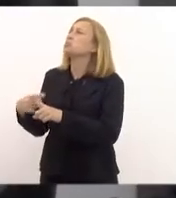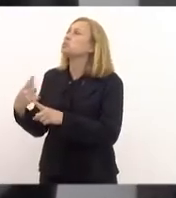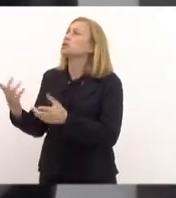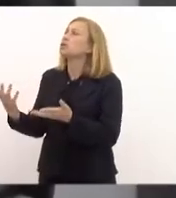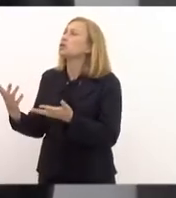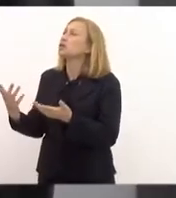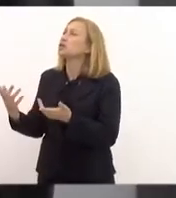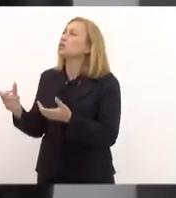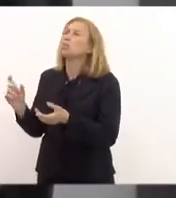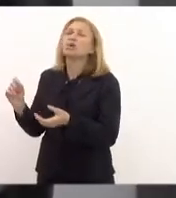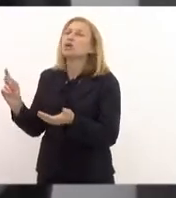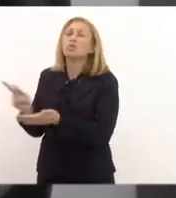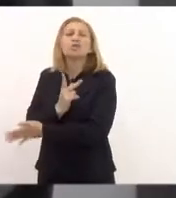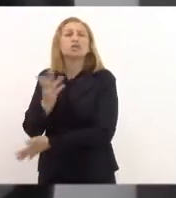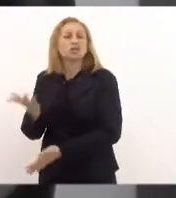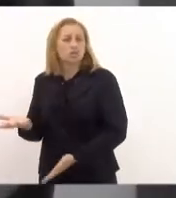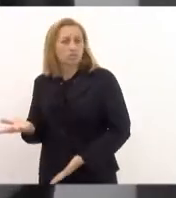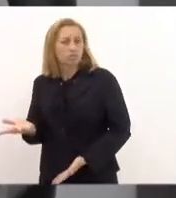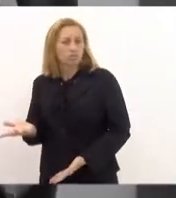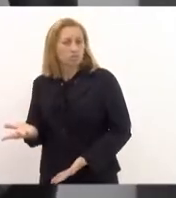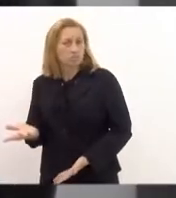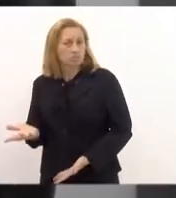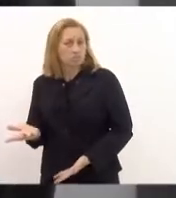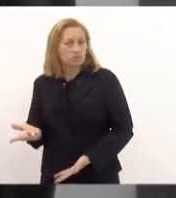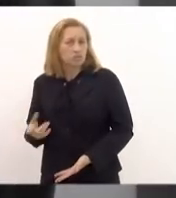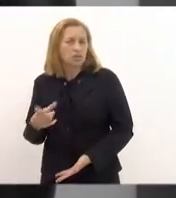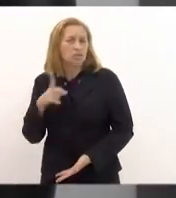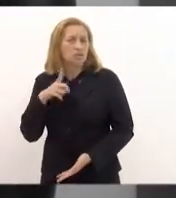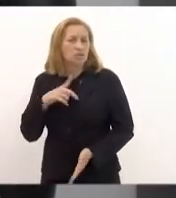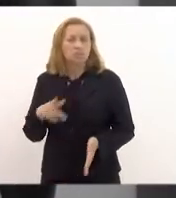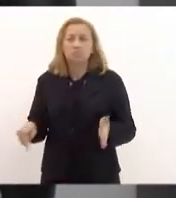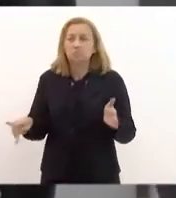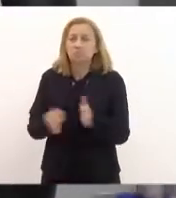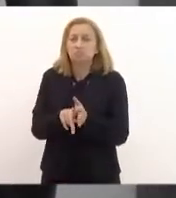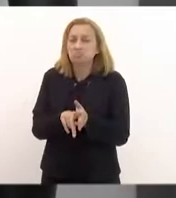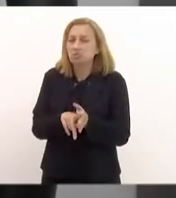para existir aquele projeto,